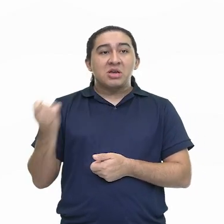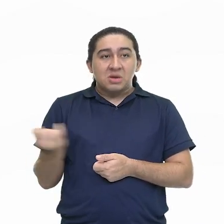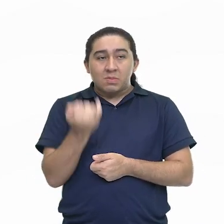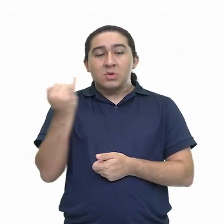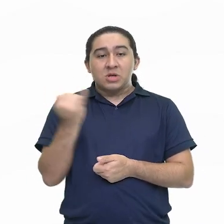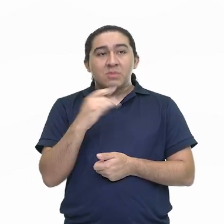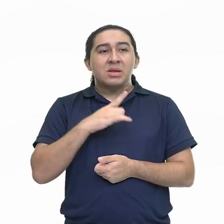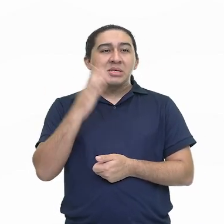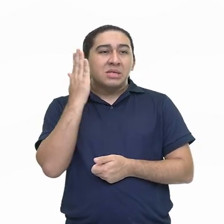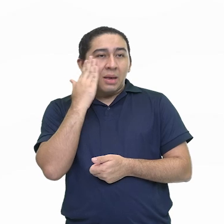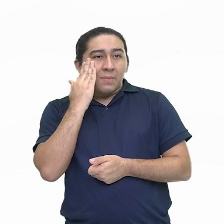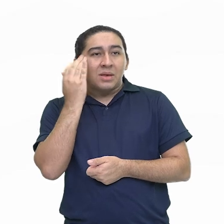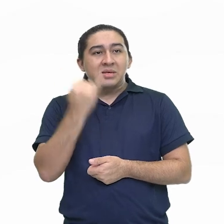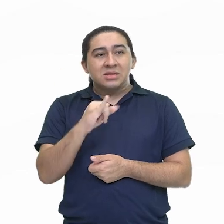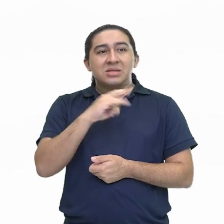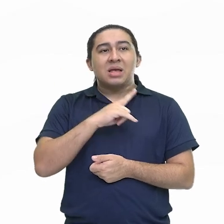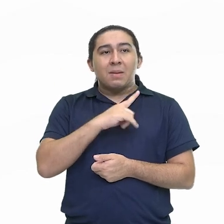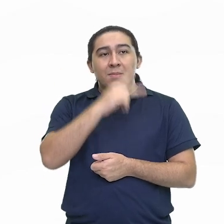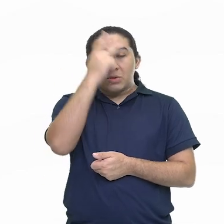está falando, né,